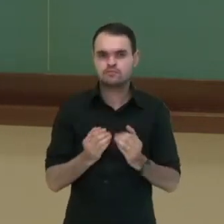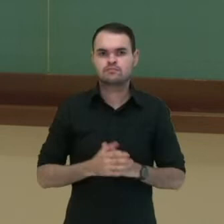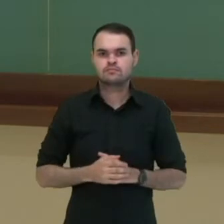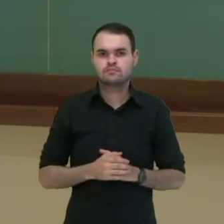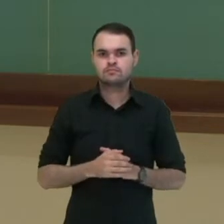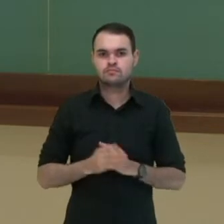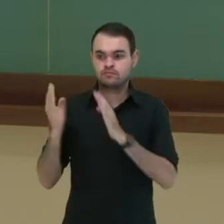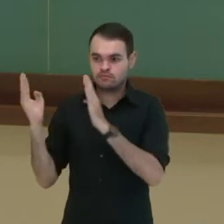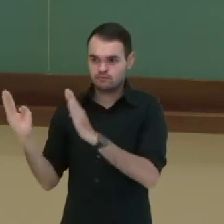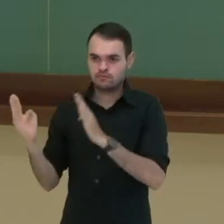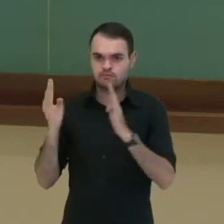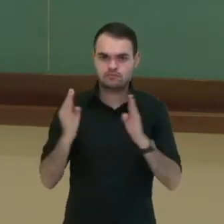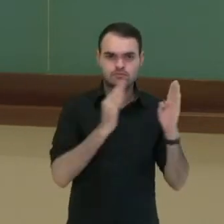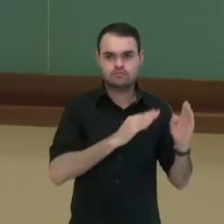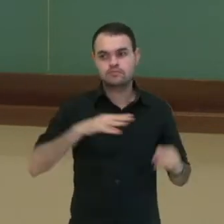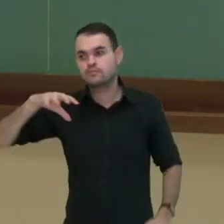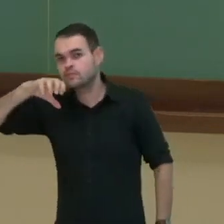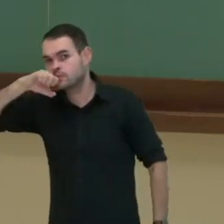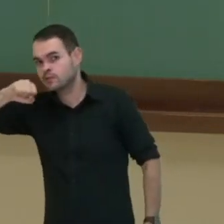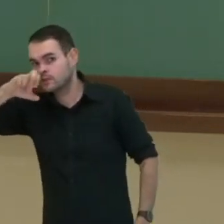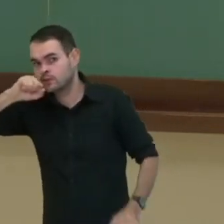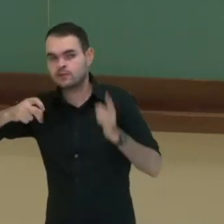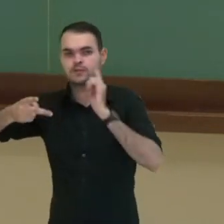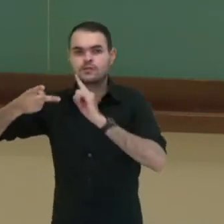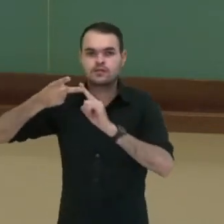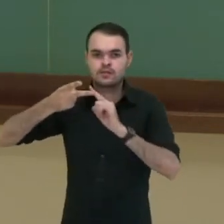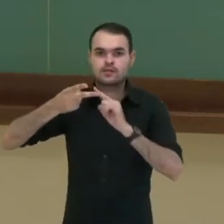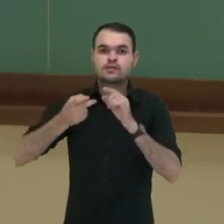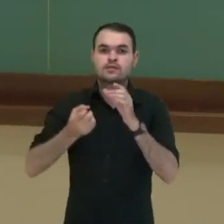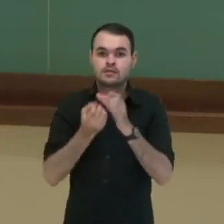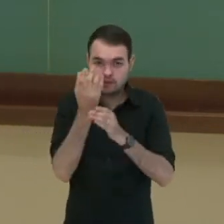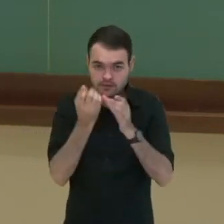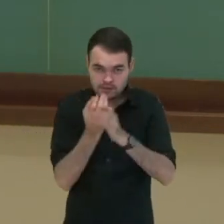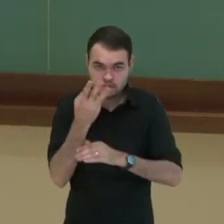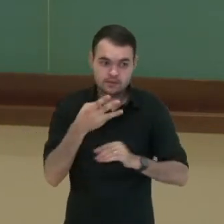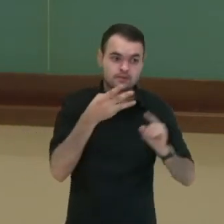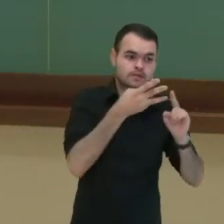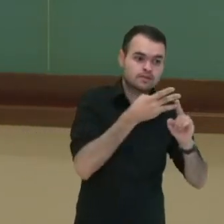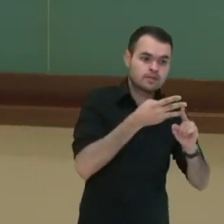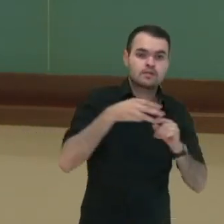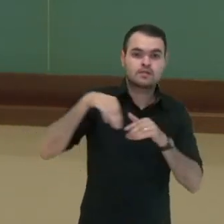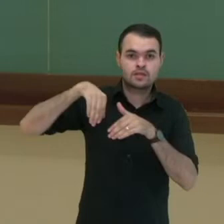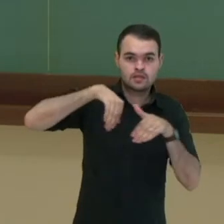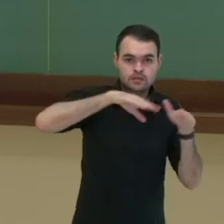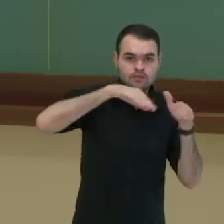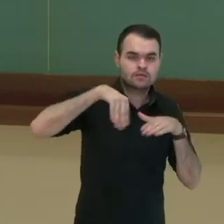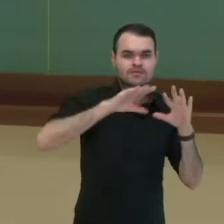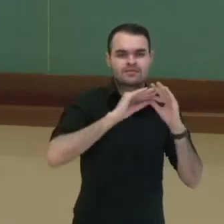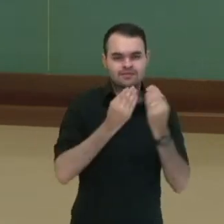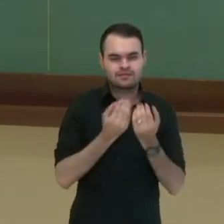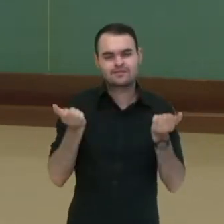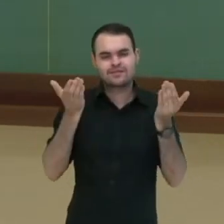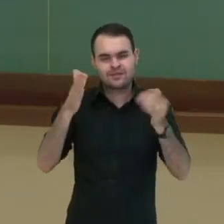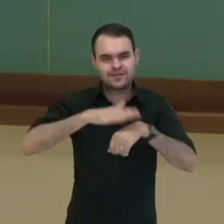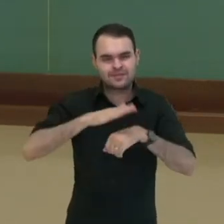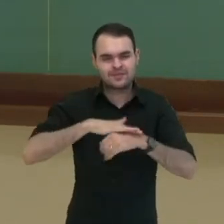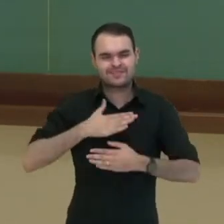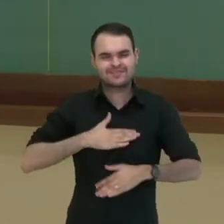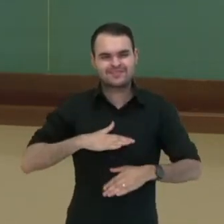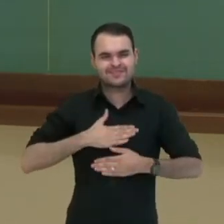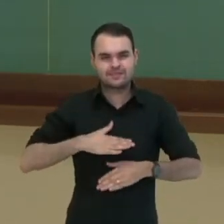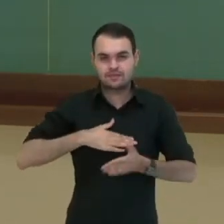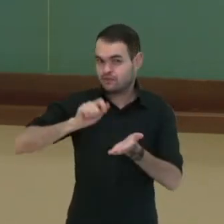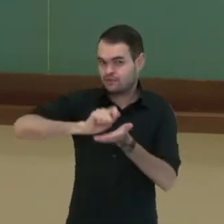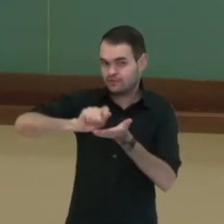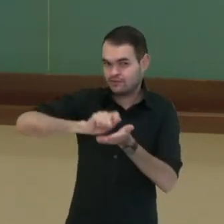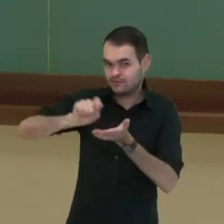Essas funções aqui, ó, respiração celular, síntese e transporte de substância. Claro que eu vou dar um tempinho para você, fica tranquilo.